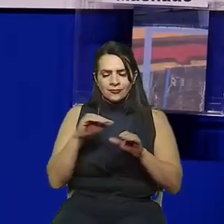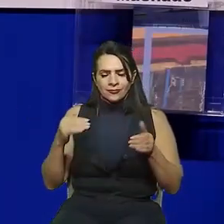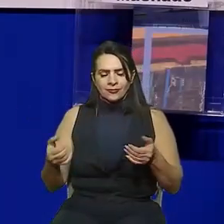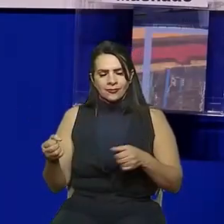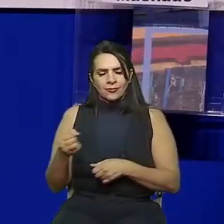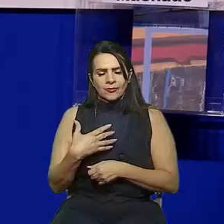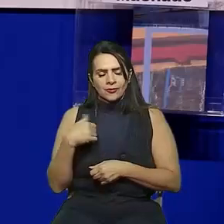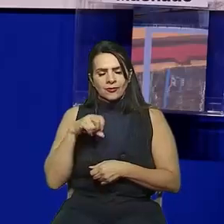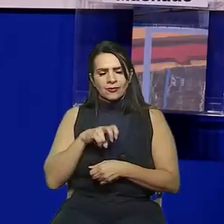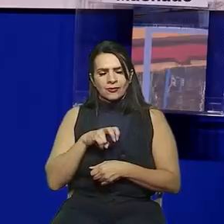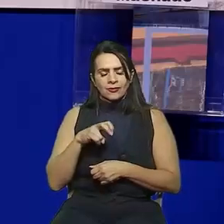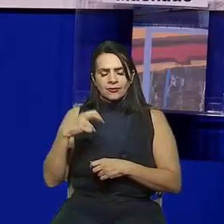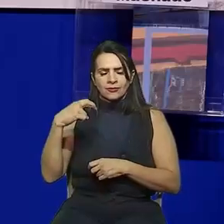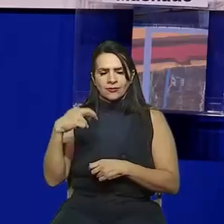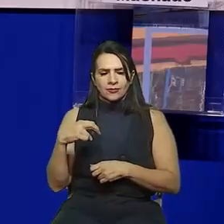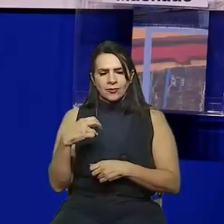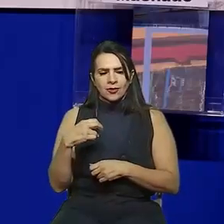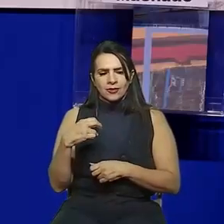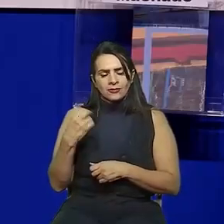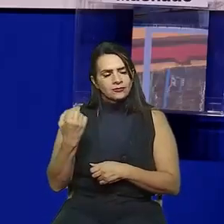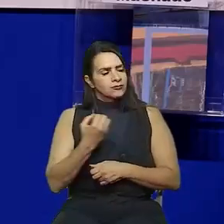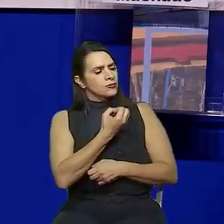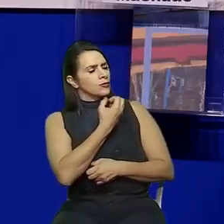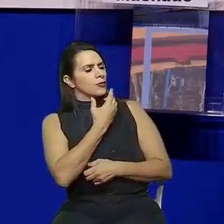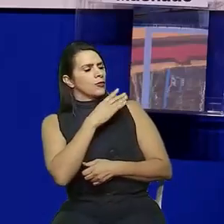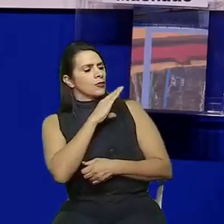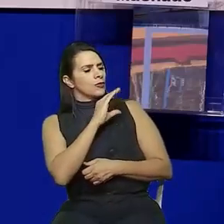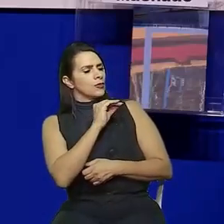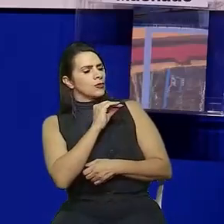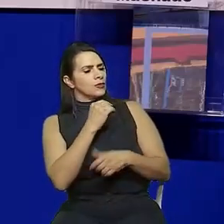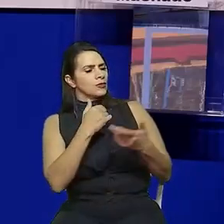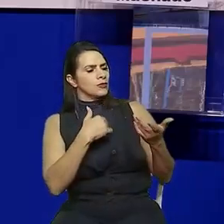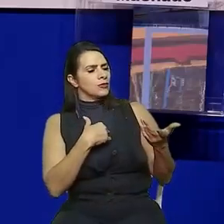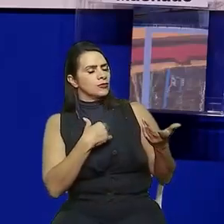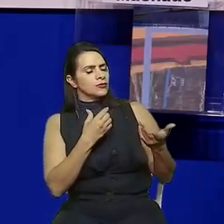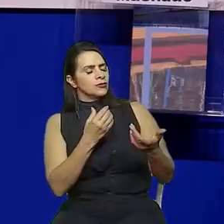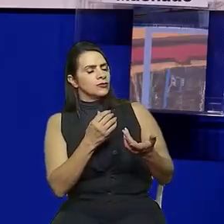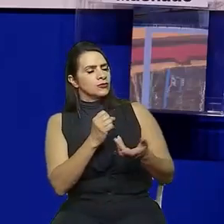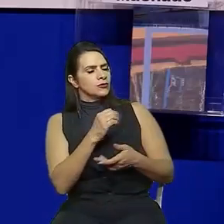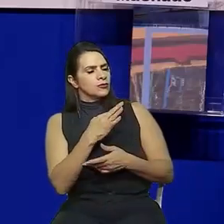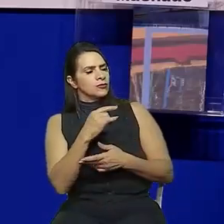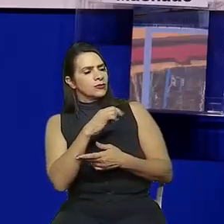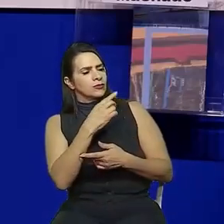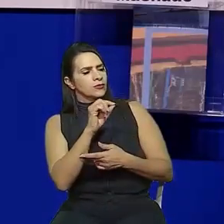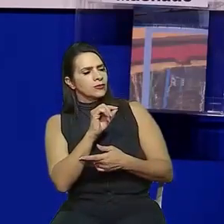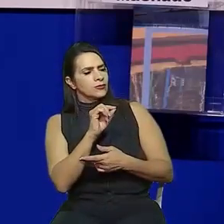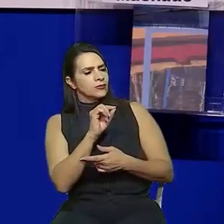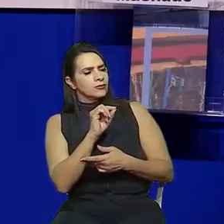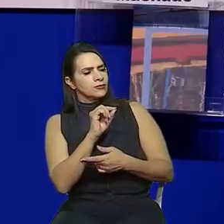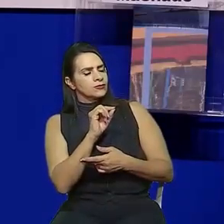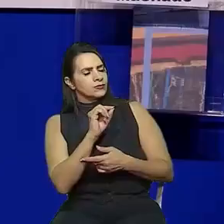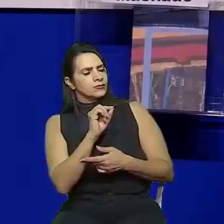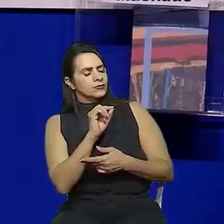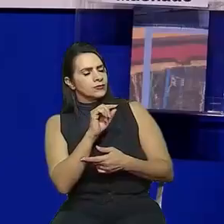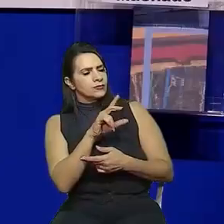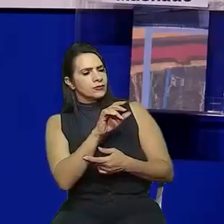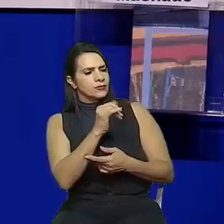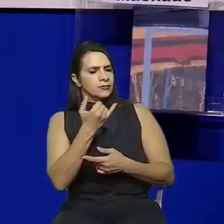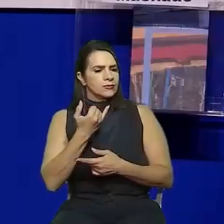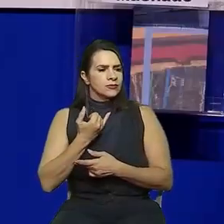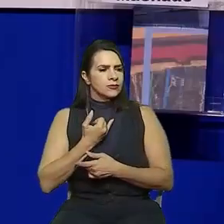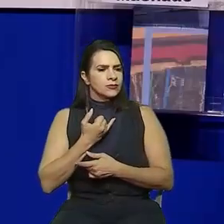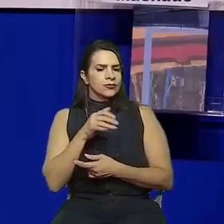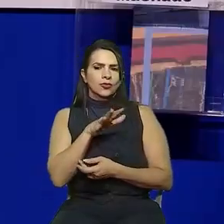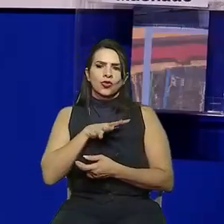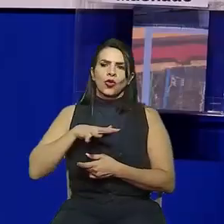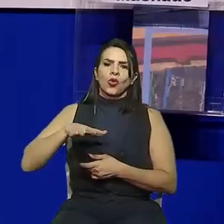ele me disse, boa noite. Eu falei, boa noite. Eu sou o censor. Eu falei, sim. E ele falou,